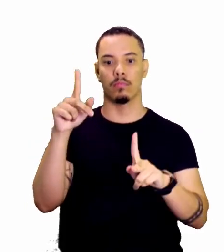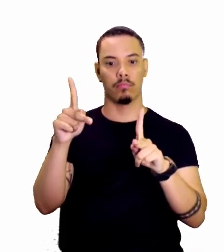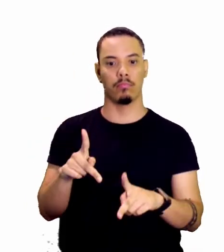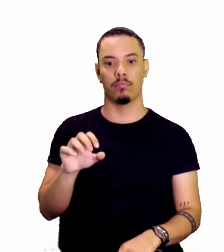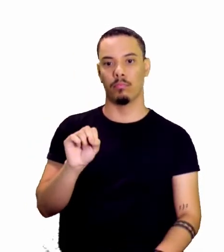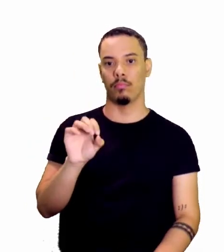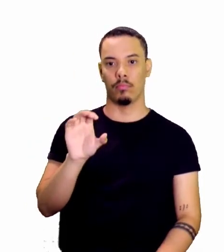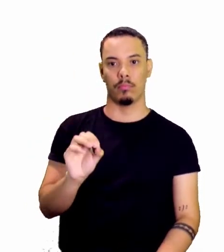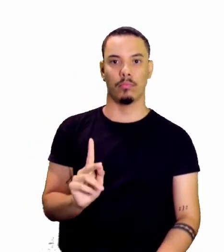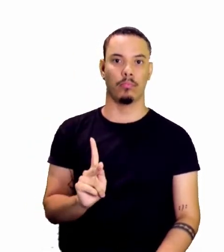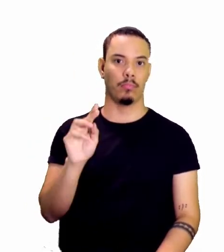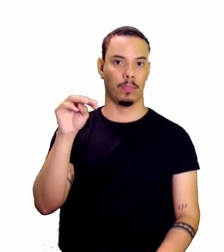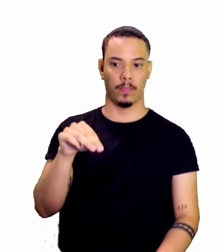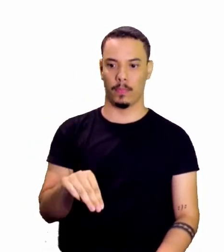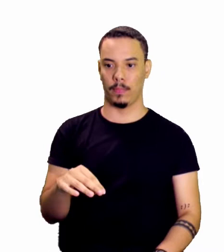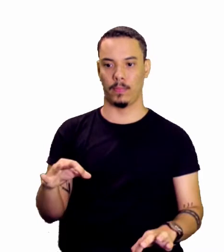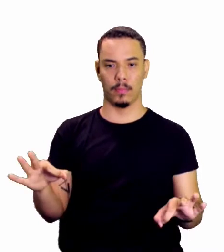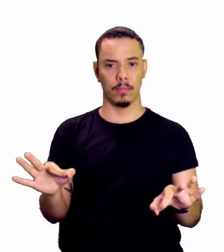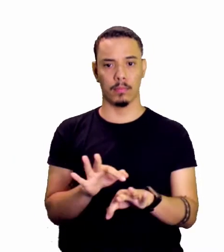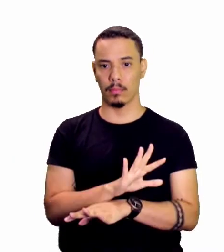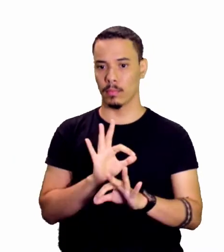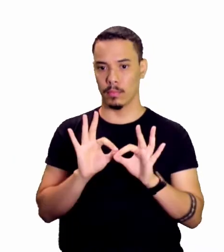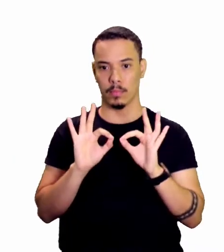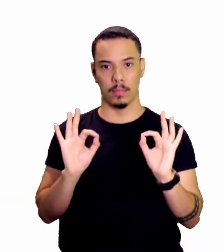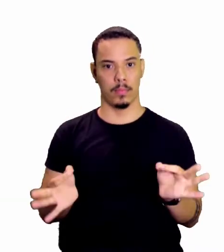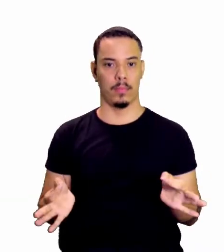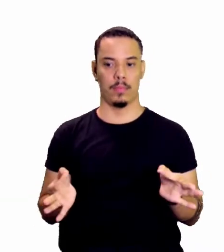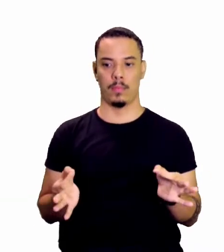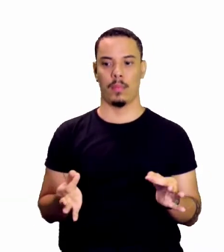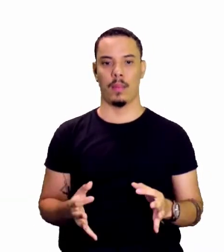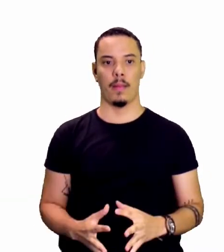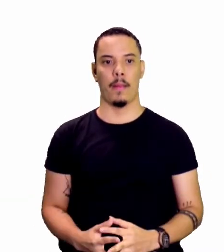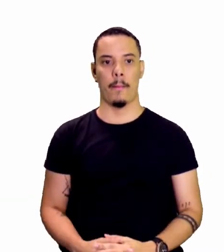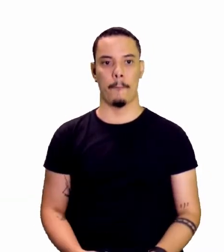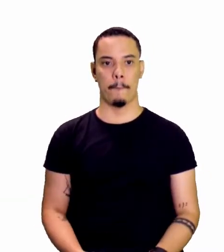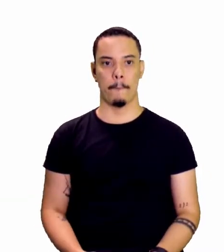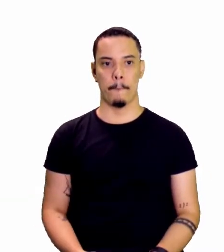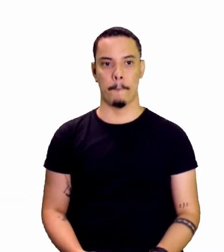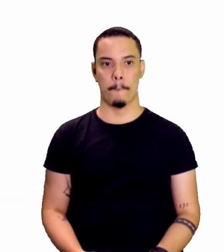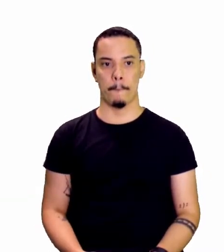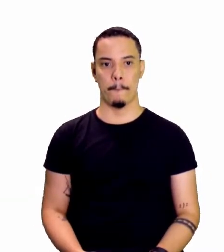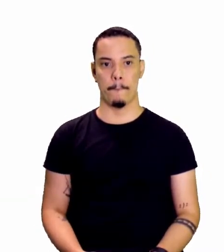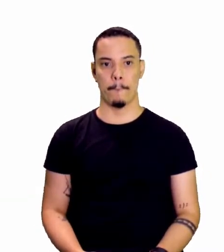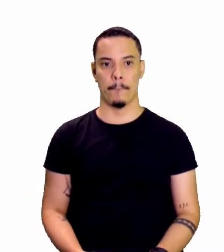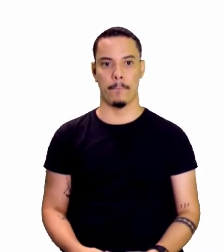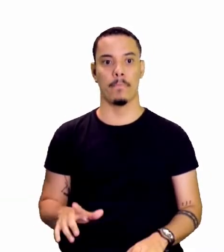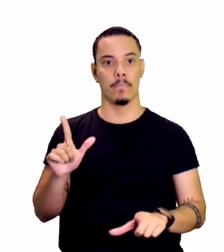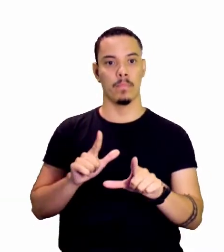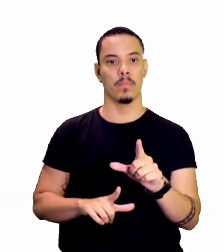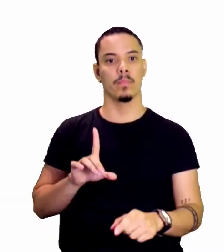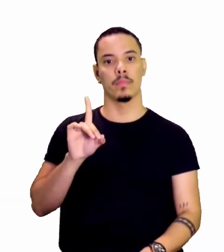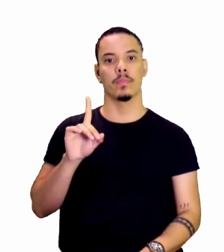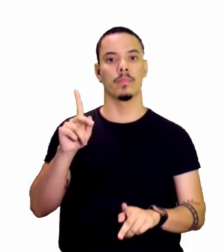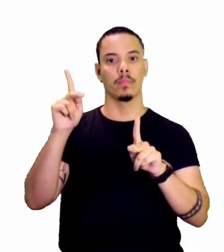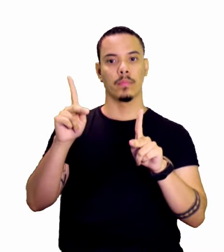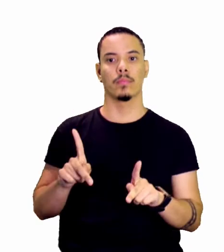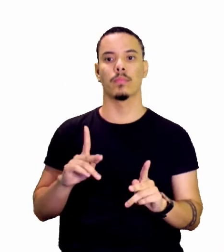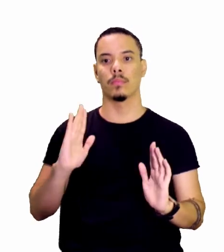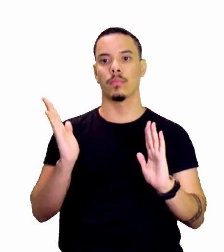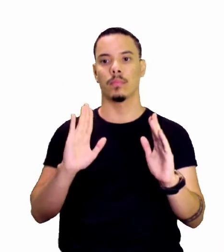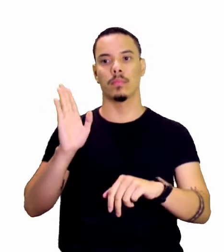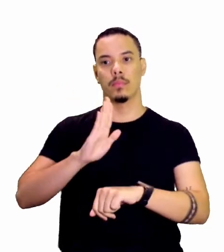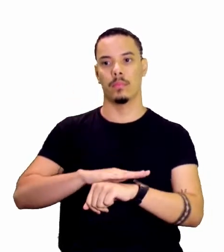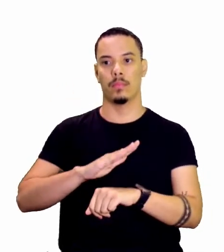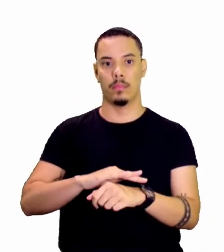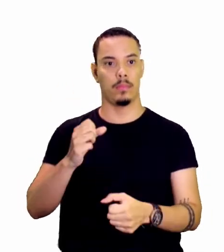de 80 Km né exatamente letra D em que posição e Durante